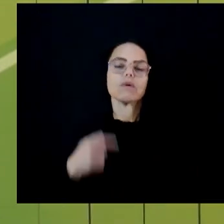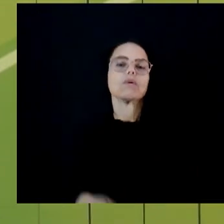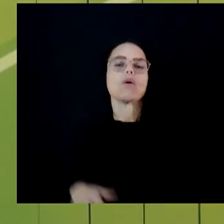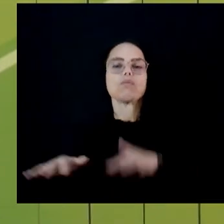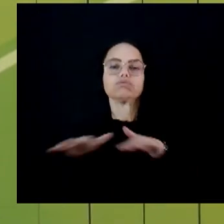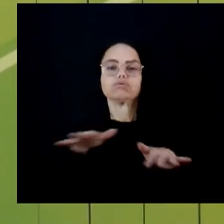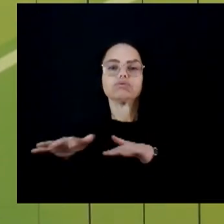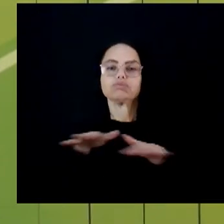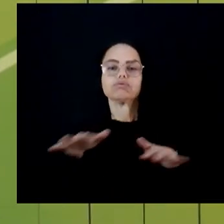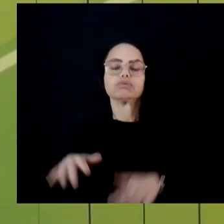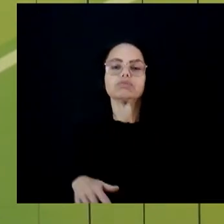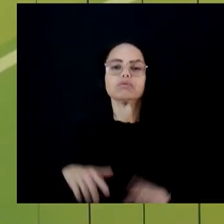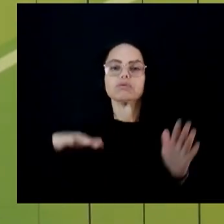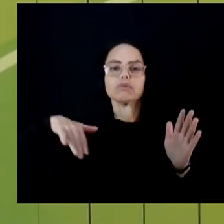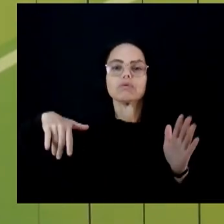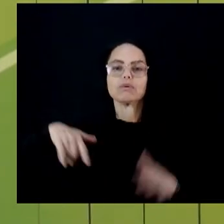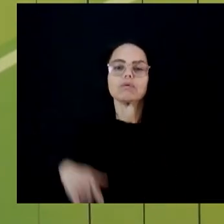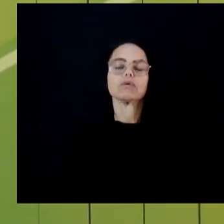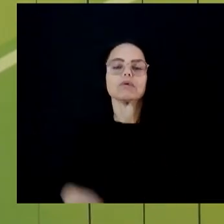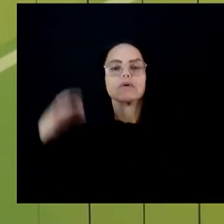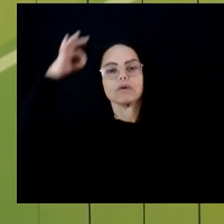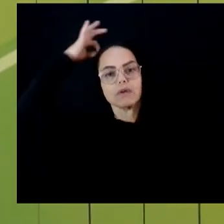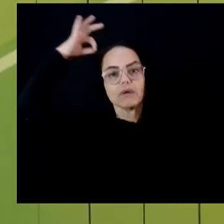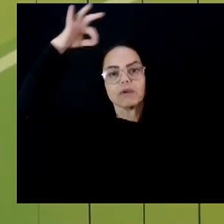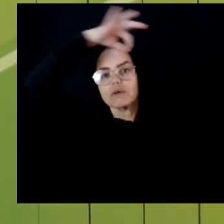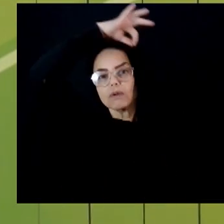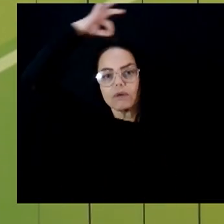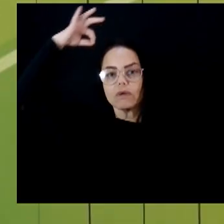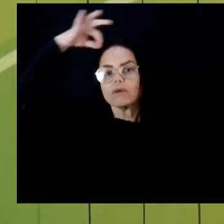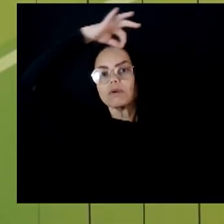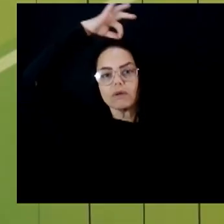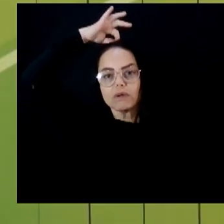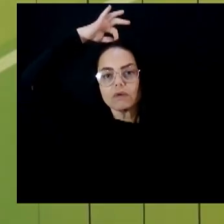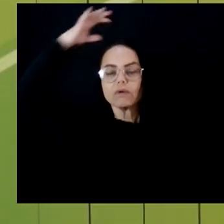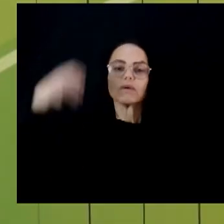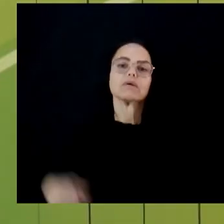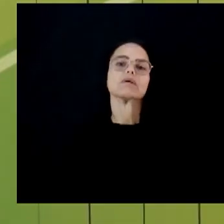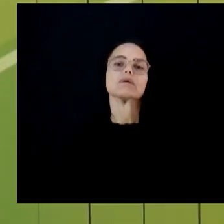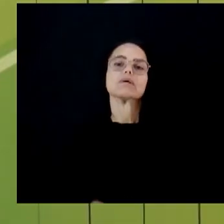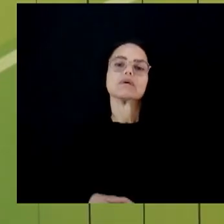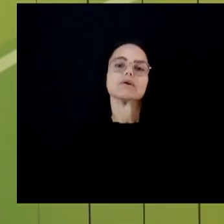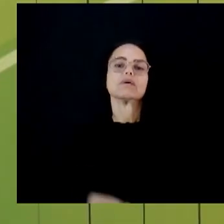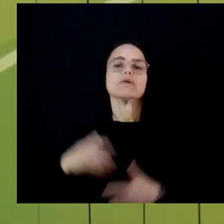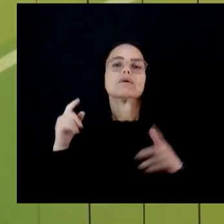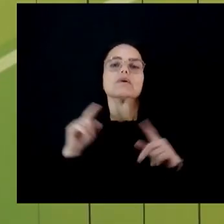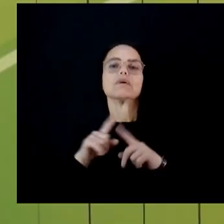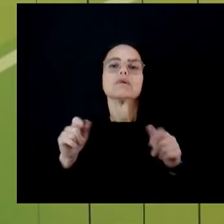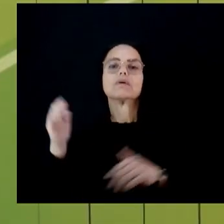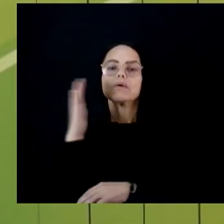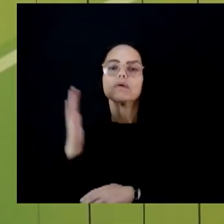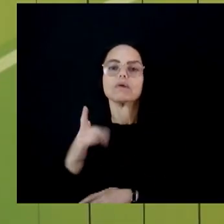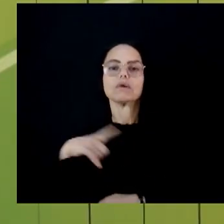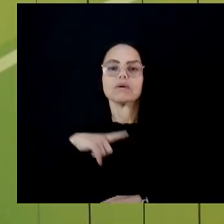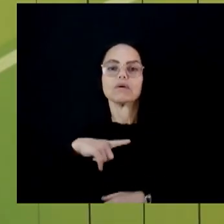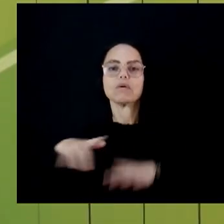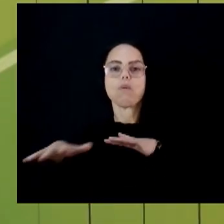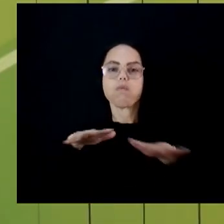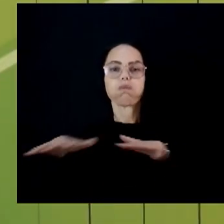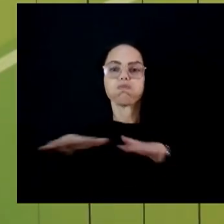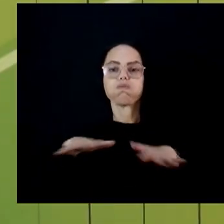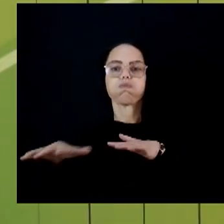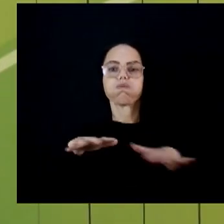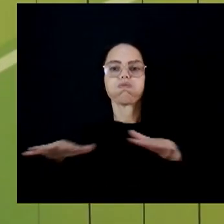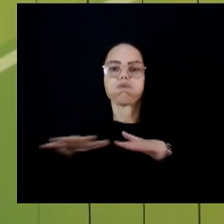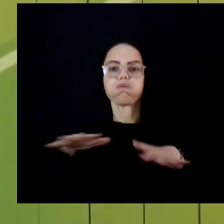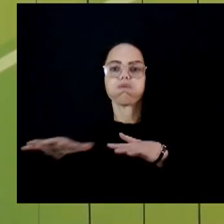do Espírito Santo. Esses episódios levantaram uma questão. Afinal, o Brasil pode ter terremotos? E por que esses